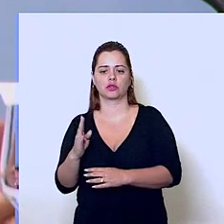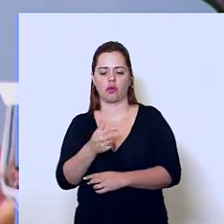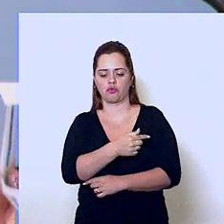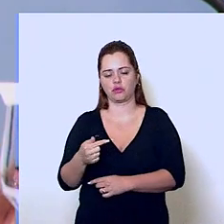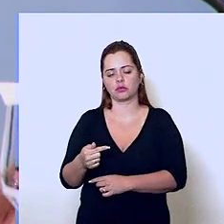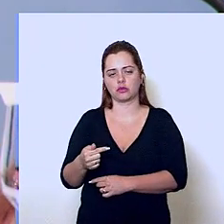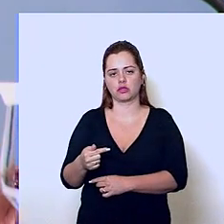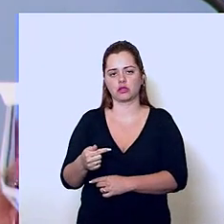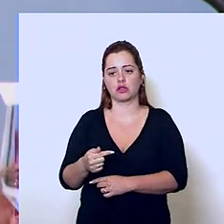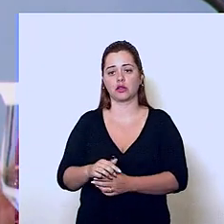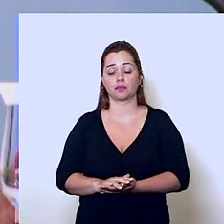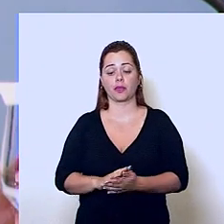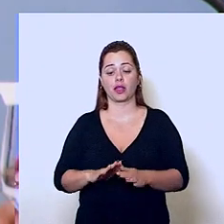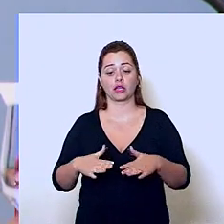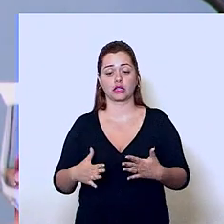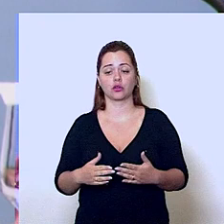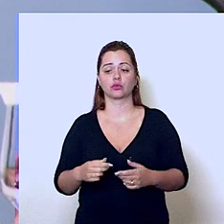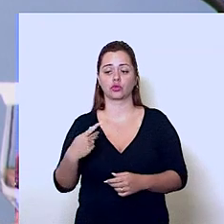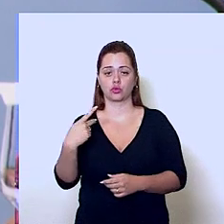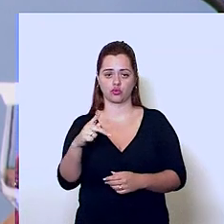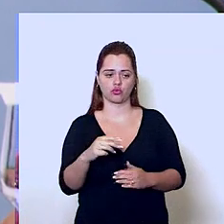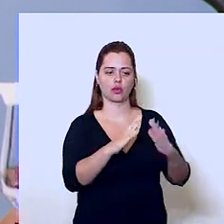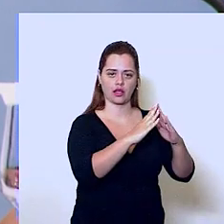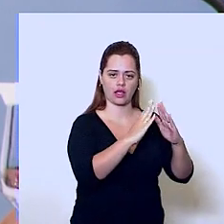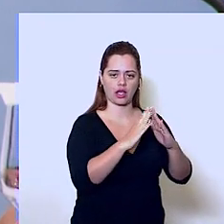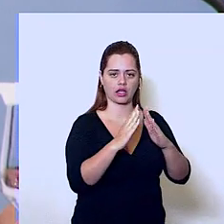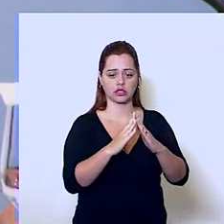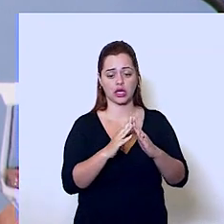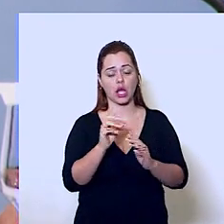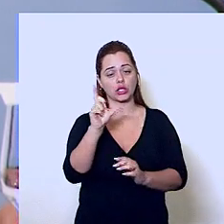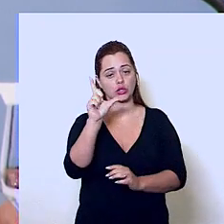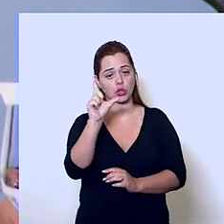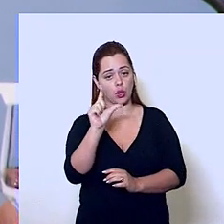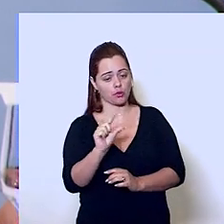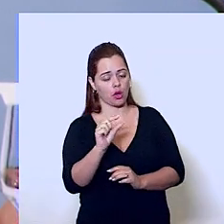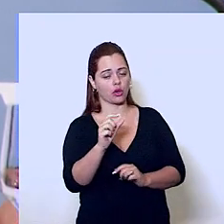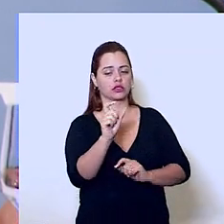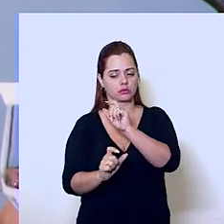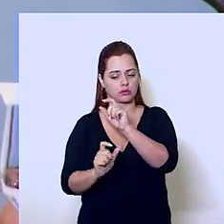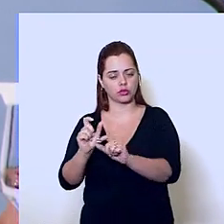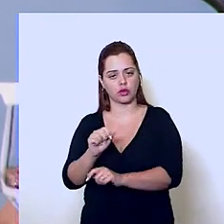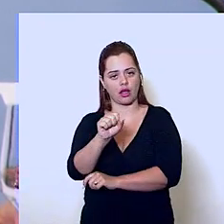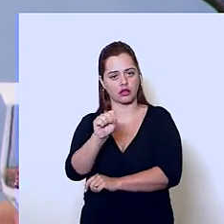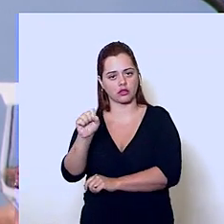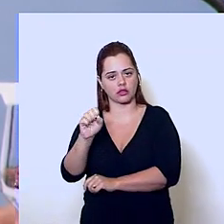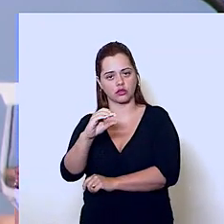sua residência, com alguns poucos assessores, não é, Gelson? Ele